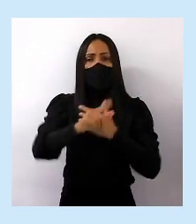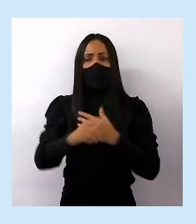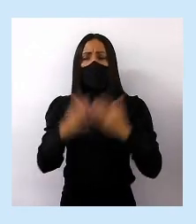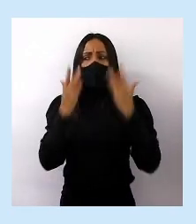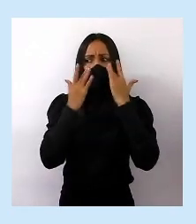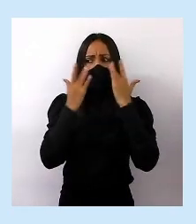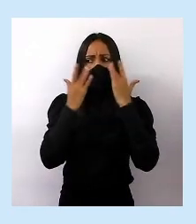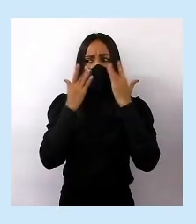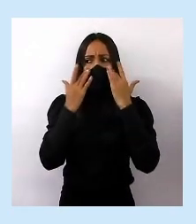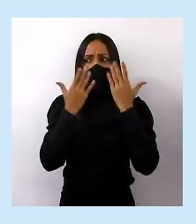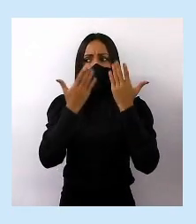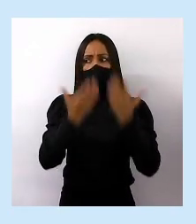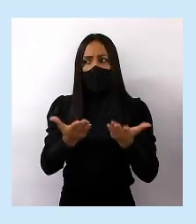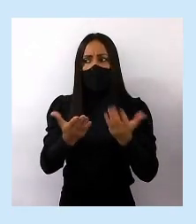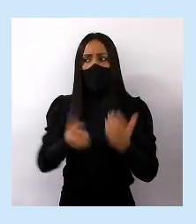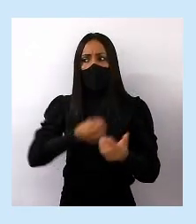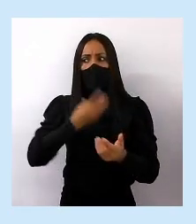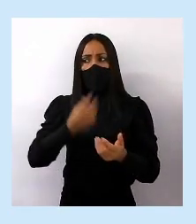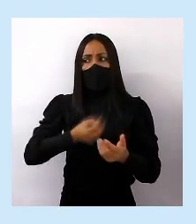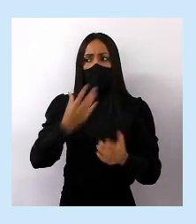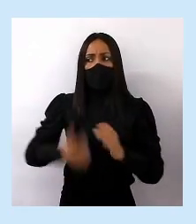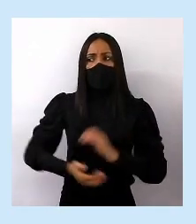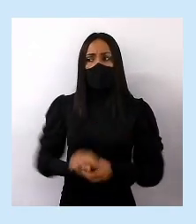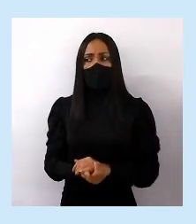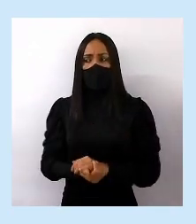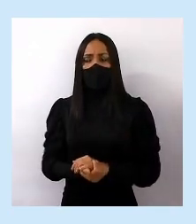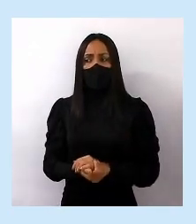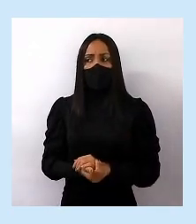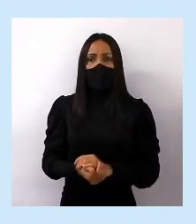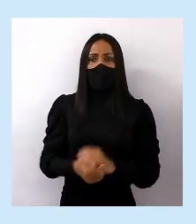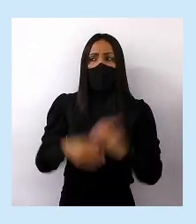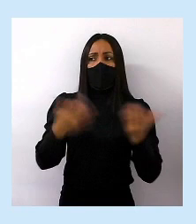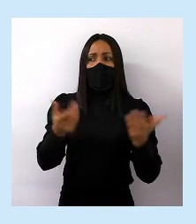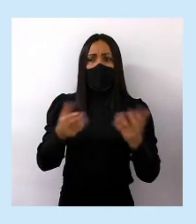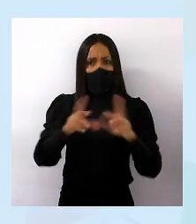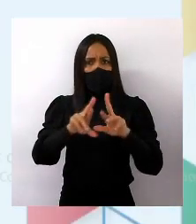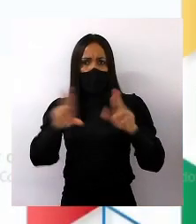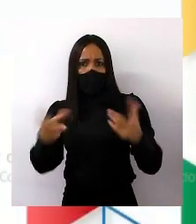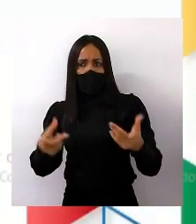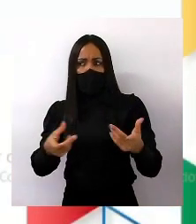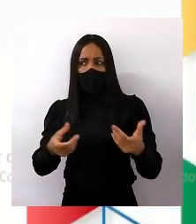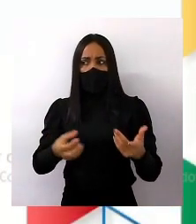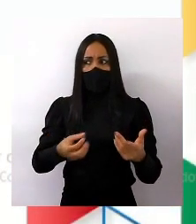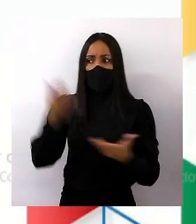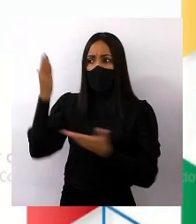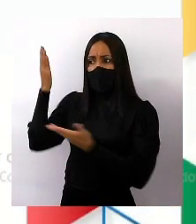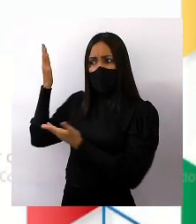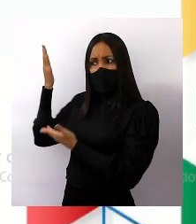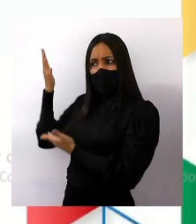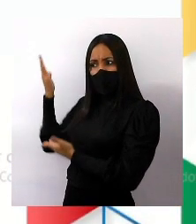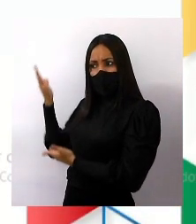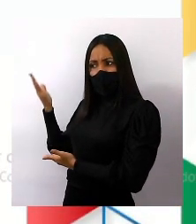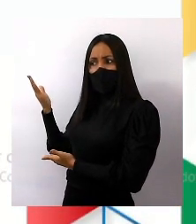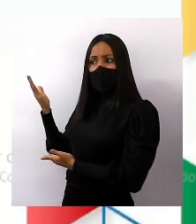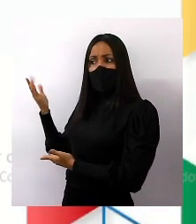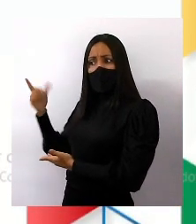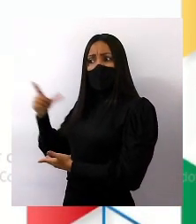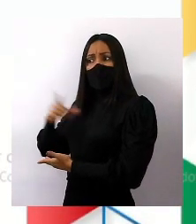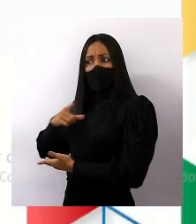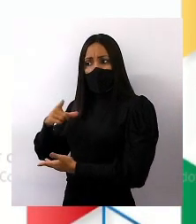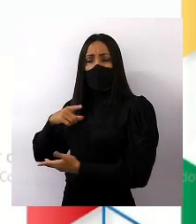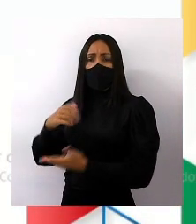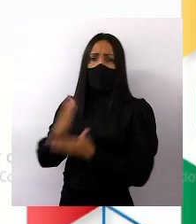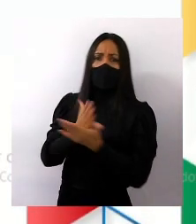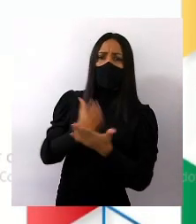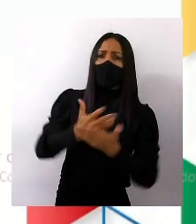bem esse poema. Está achando diferente aí no slide esse poema? Vejam que o poema ele tem um formato de